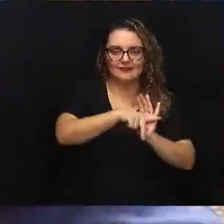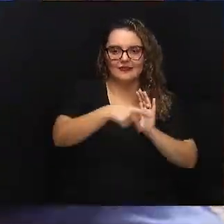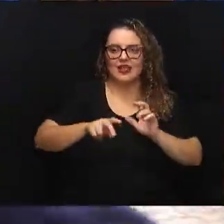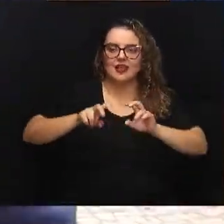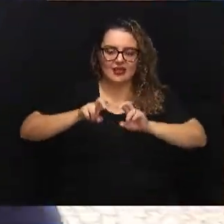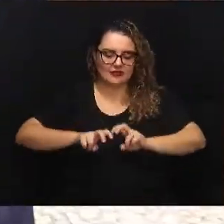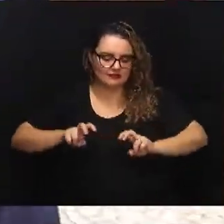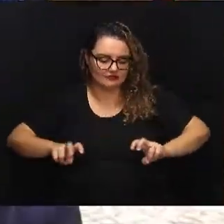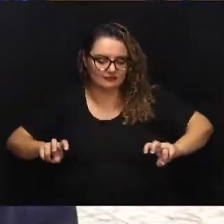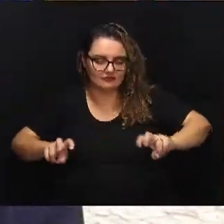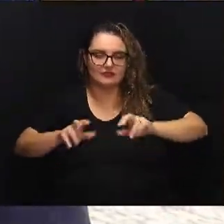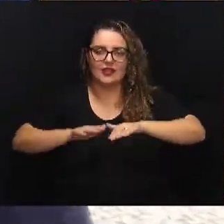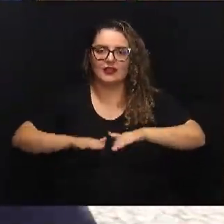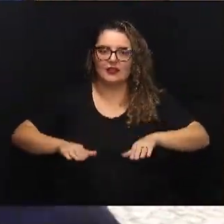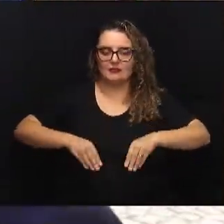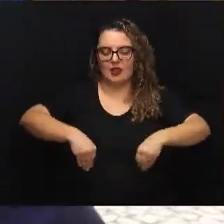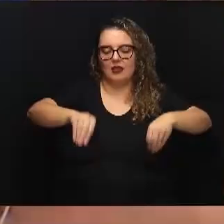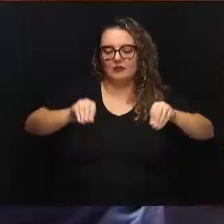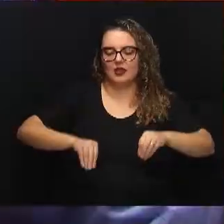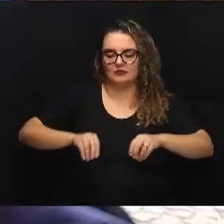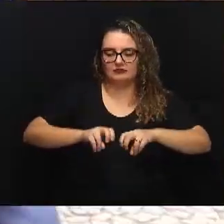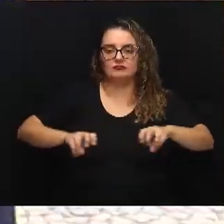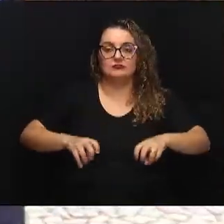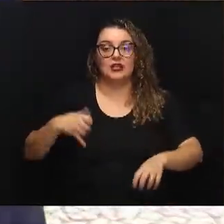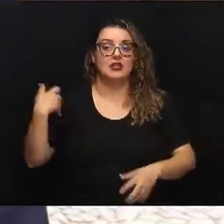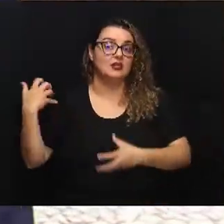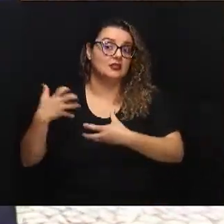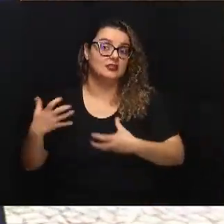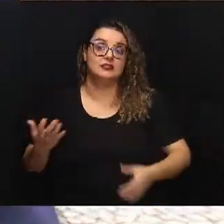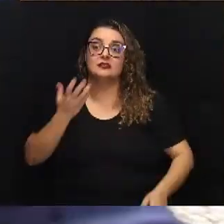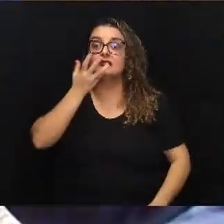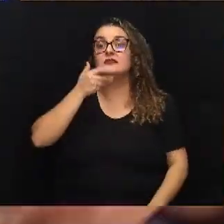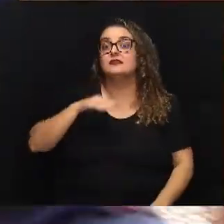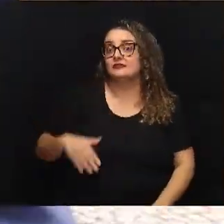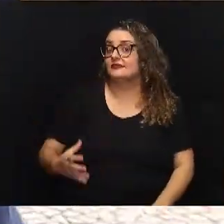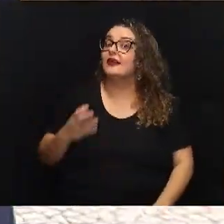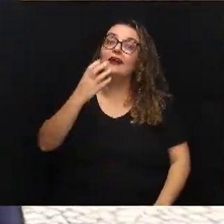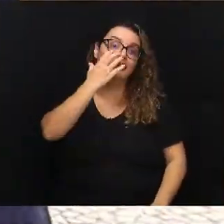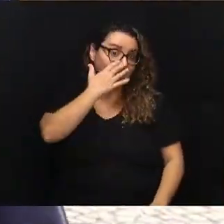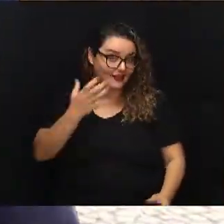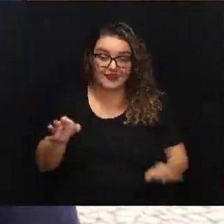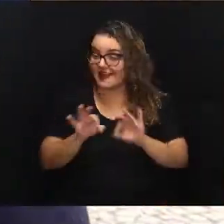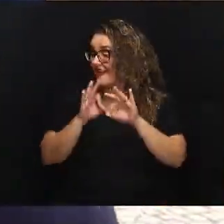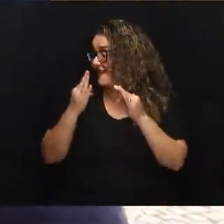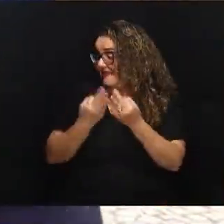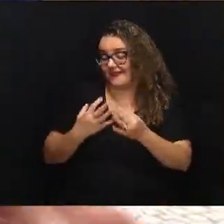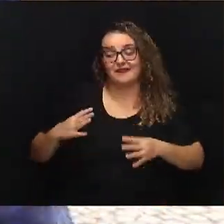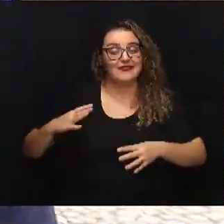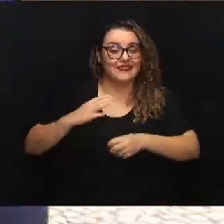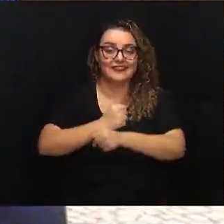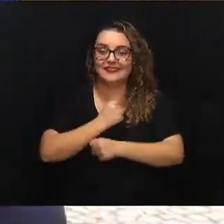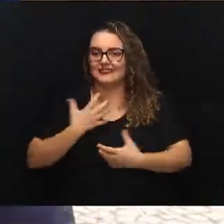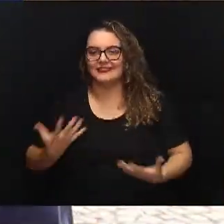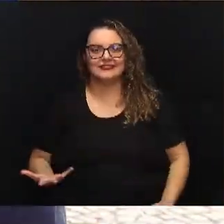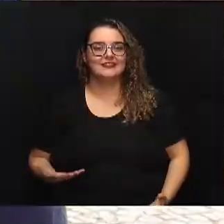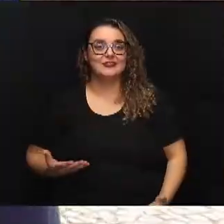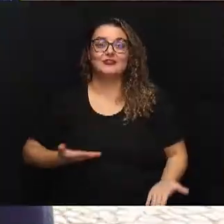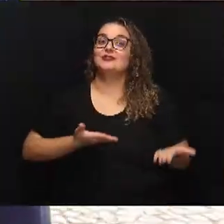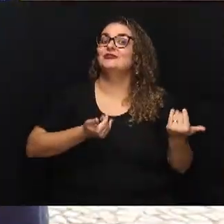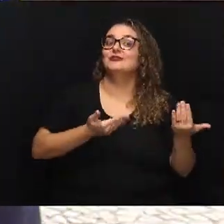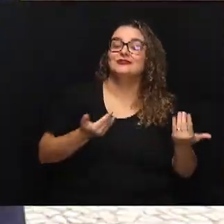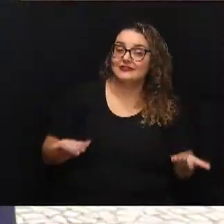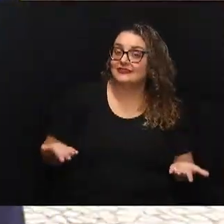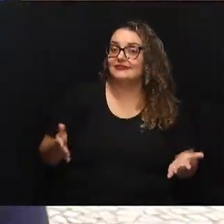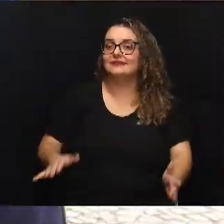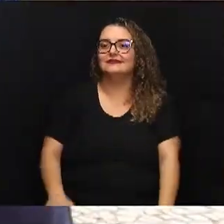chão, elas põem toalha. Tem idosos, crianças, cachorro, família, juventude. Então